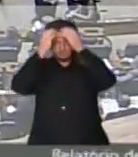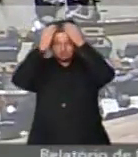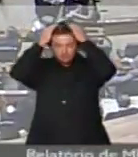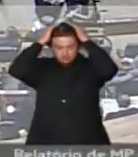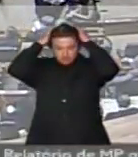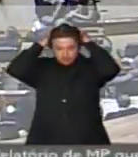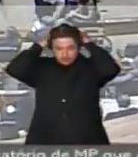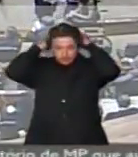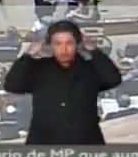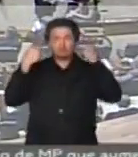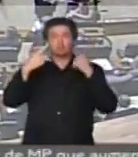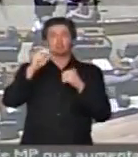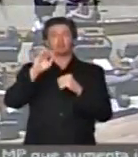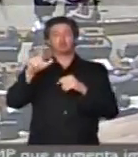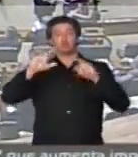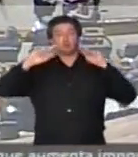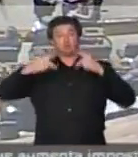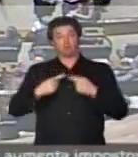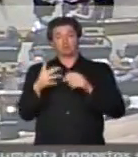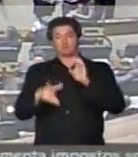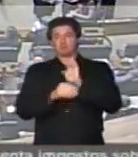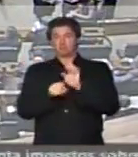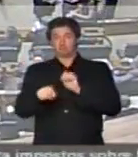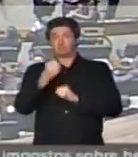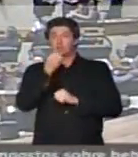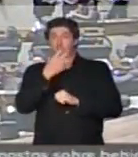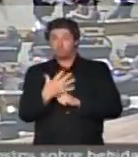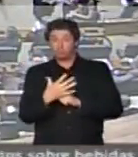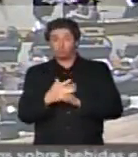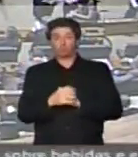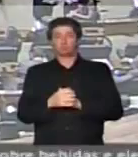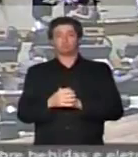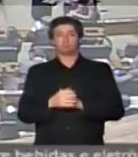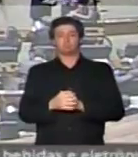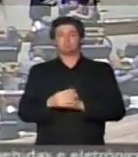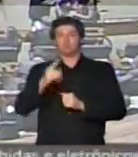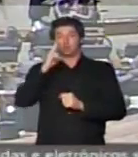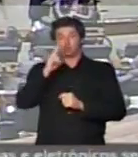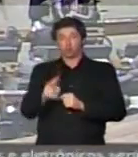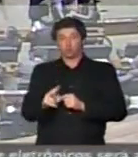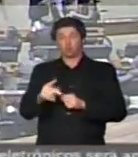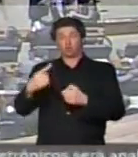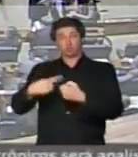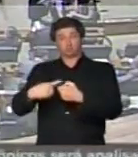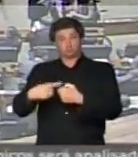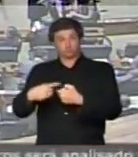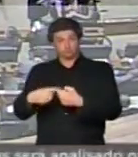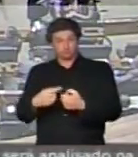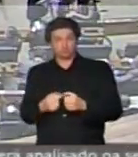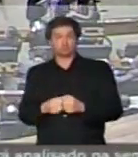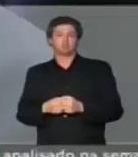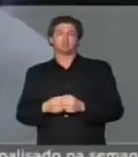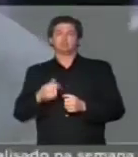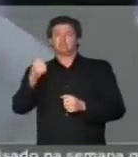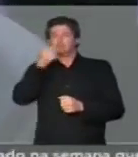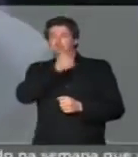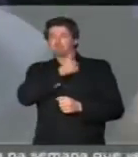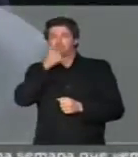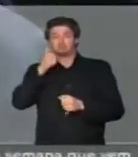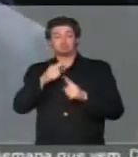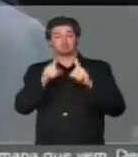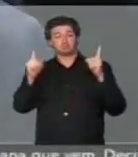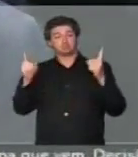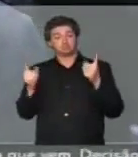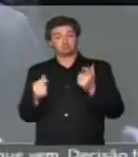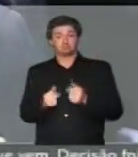pessoal. O pessoal reconhece que a emenda é meritória, olha para os municípios tão sacrificados,